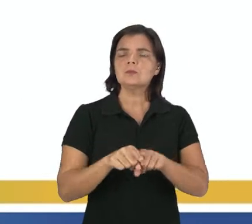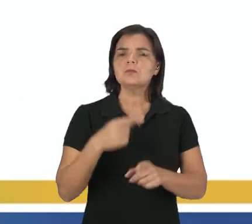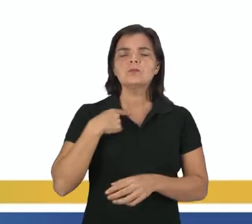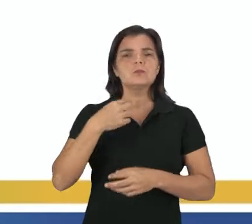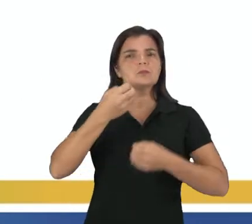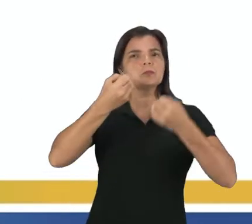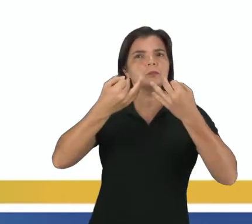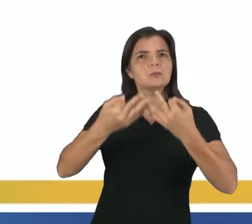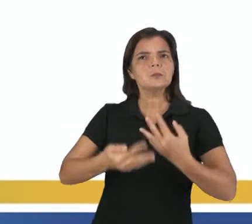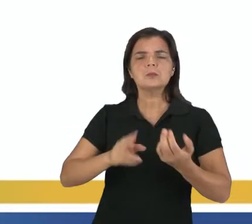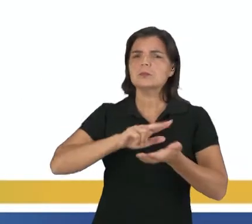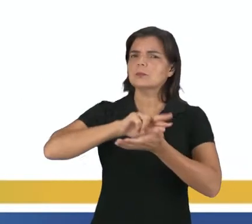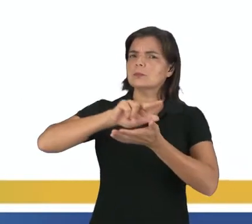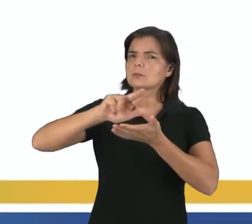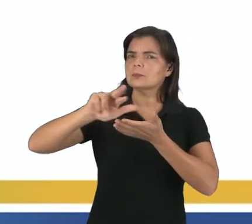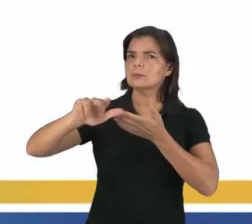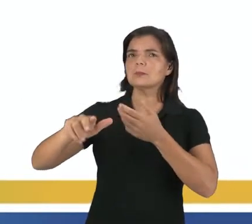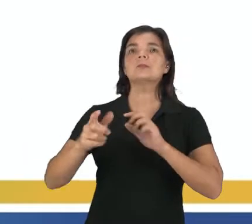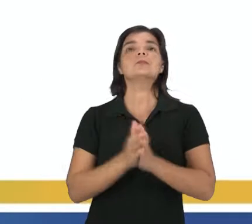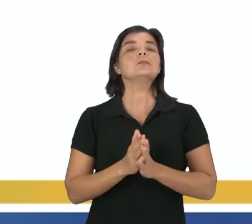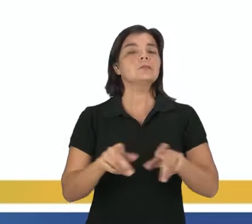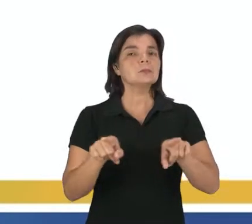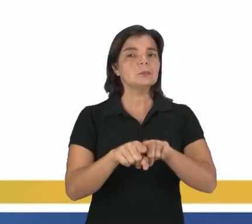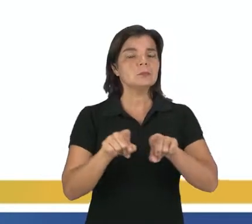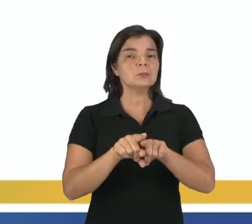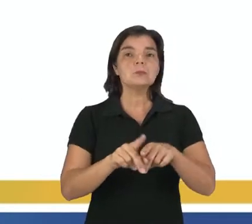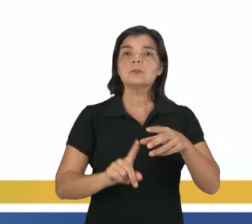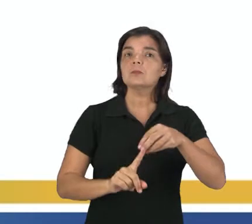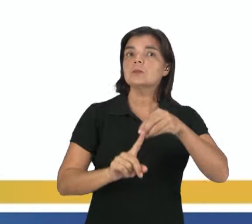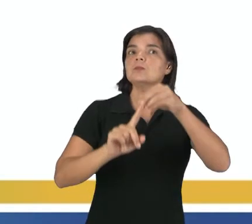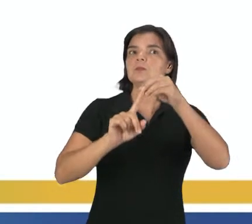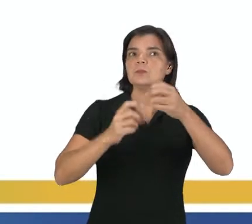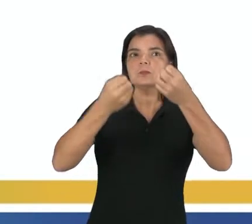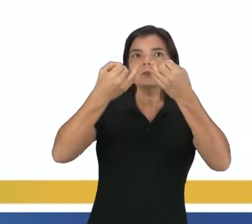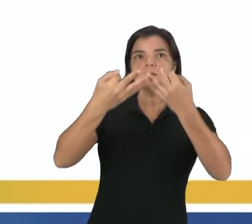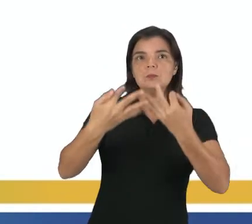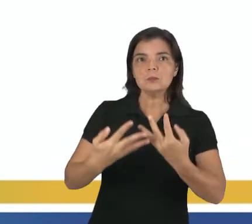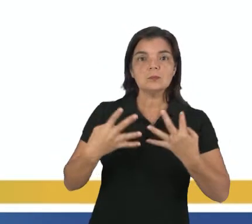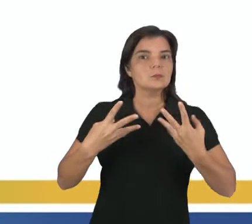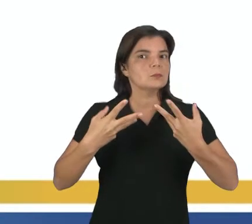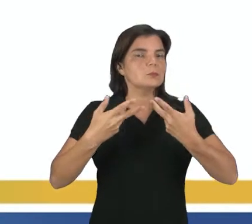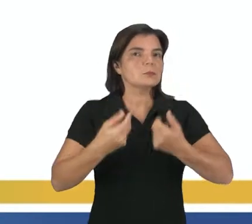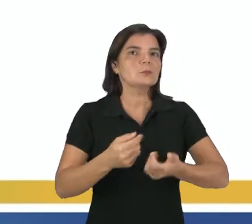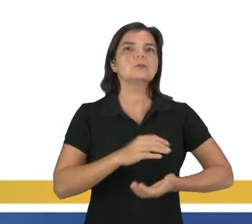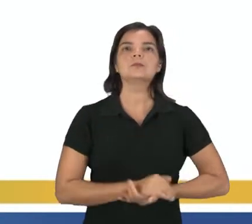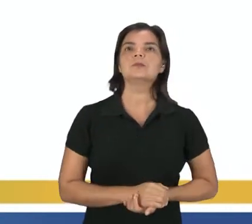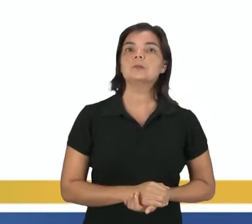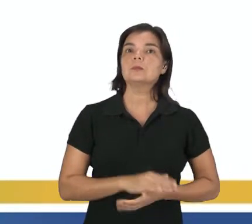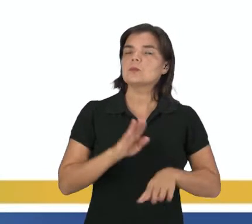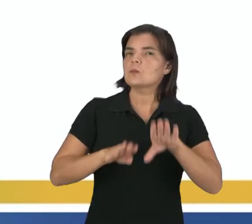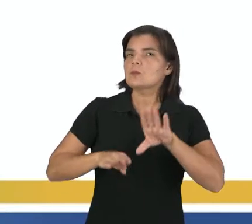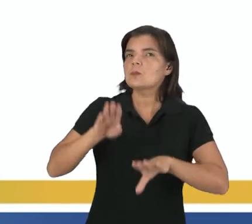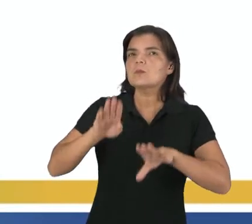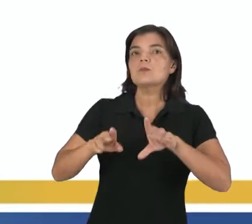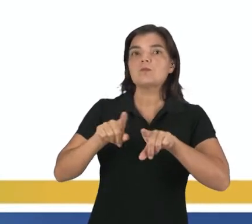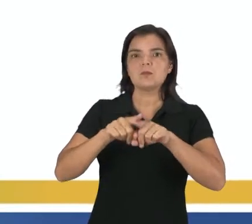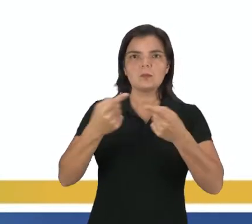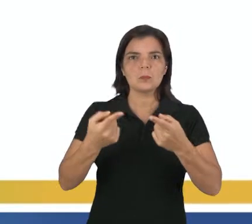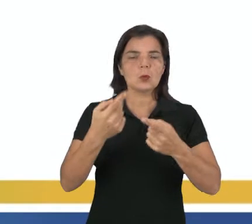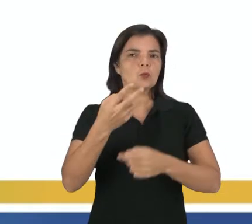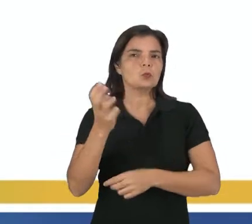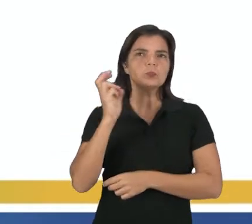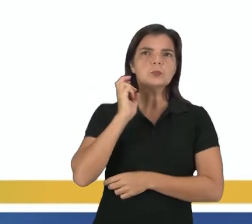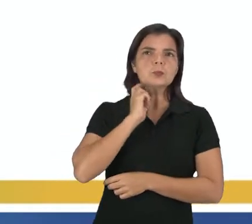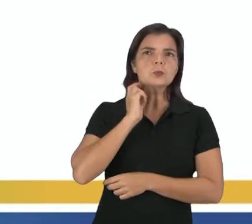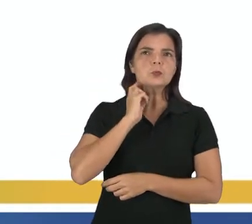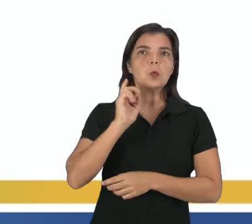as especulações e inúmeras lendas eram a única fonte de explicação para tal. Por vezes, eram os